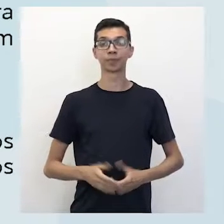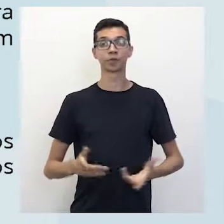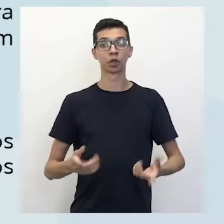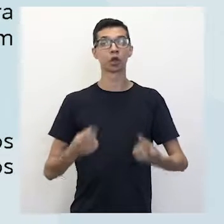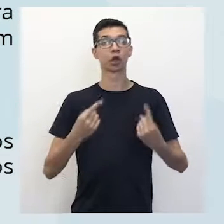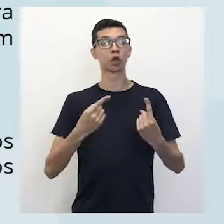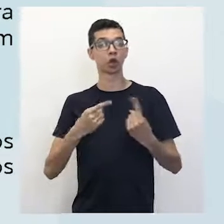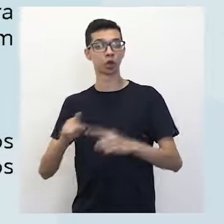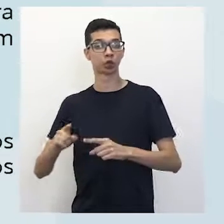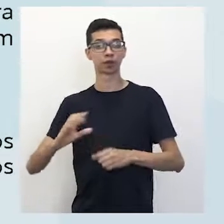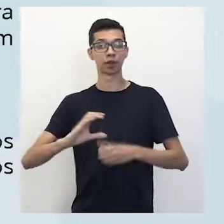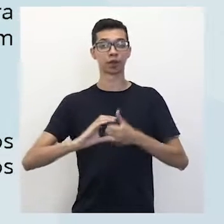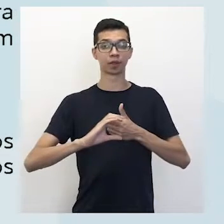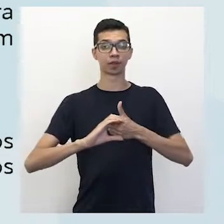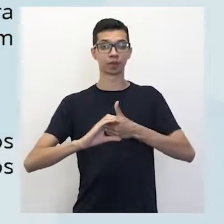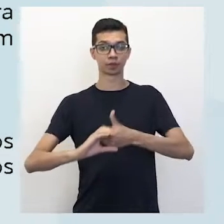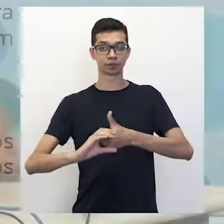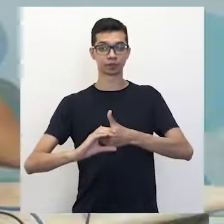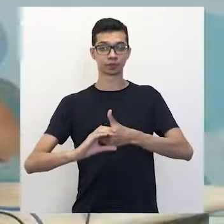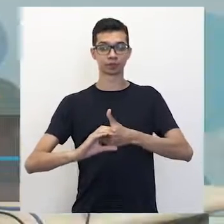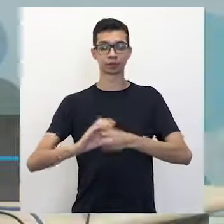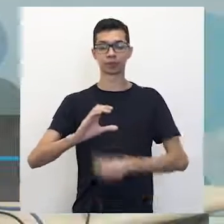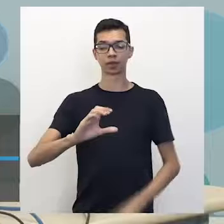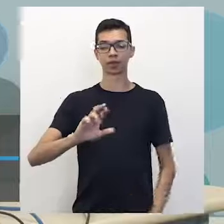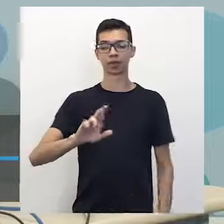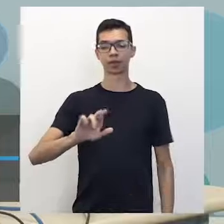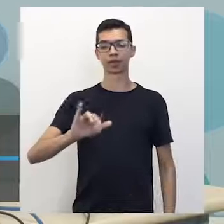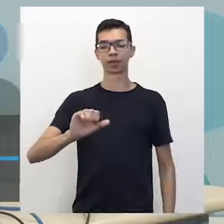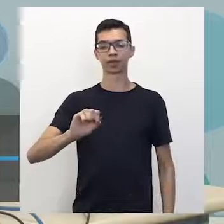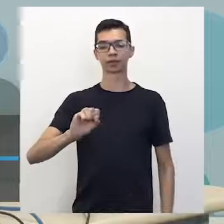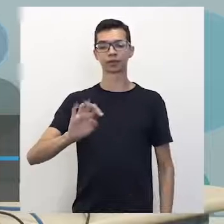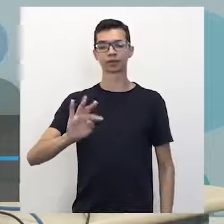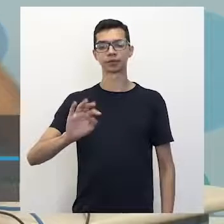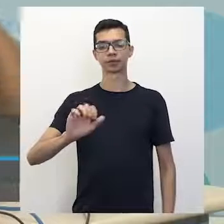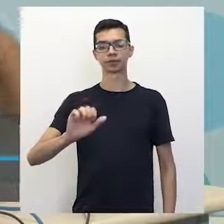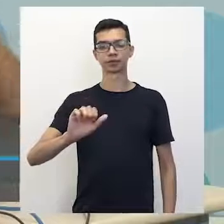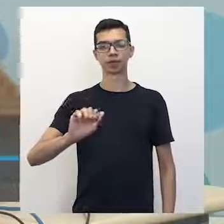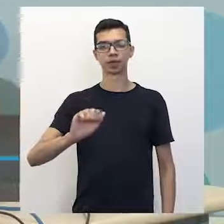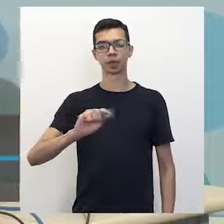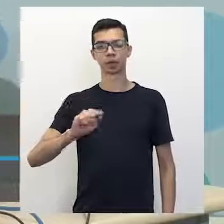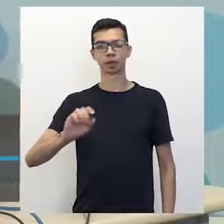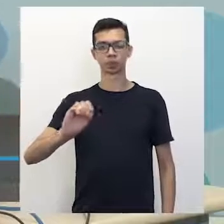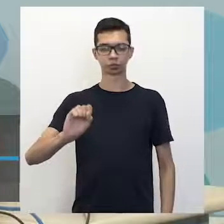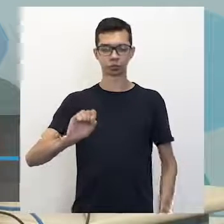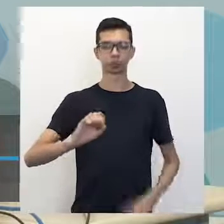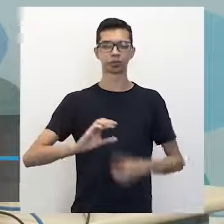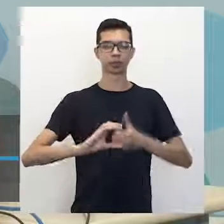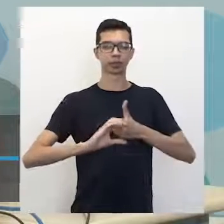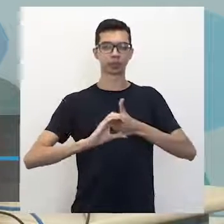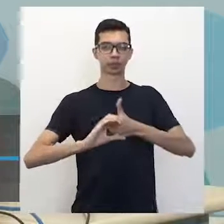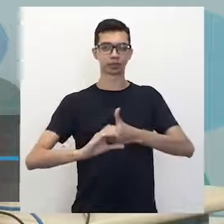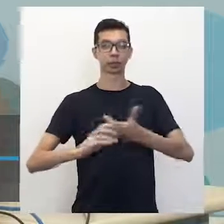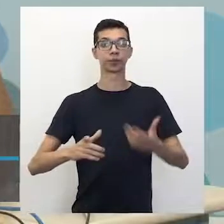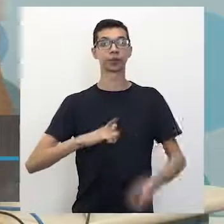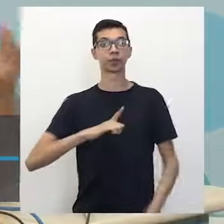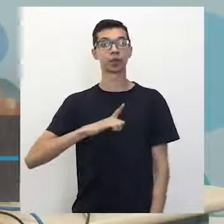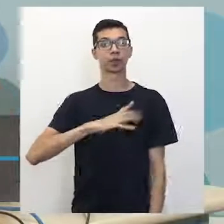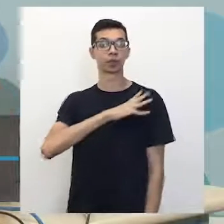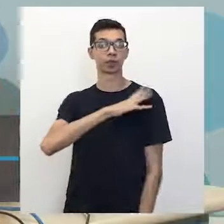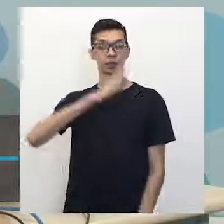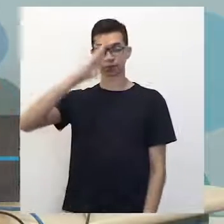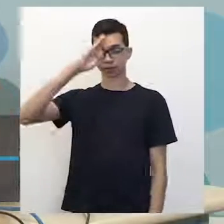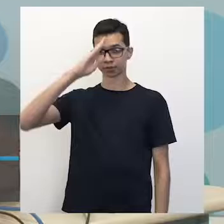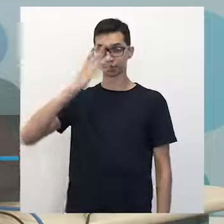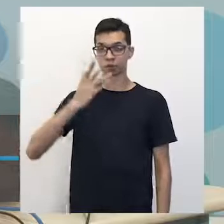Na prática, o que eu estou querendo dizer? Houveram aí conflitos entre os próprios exércitos cruzados, lembrando que